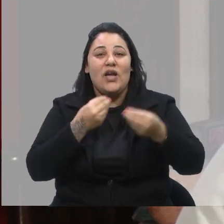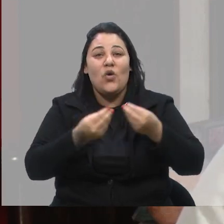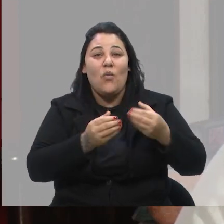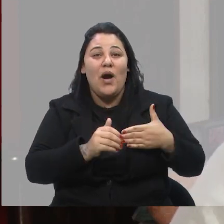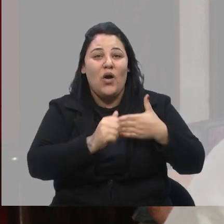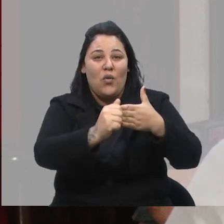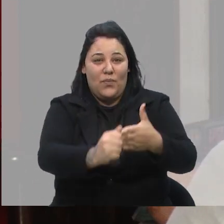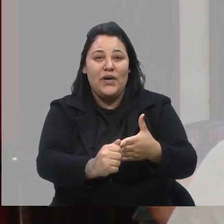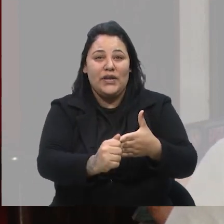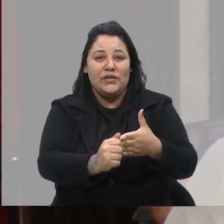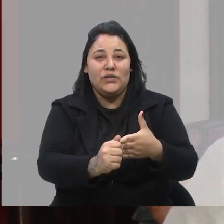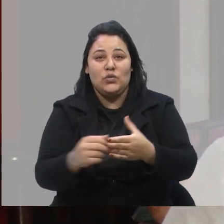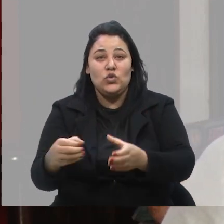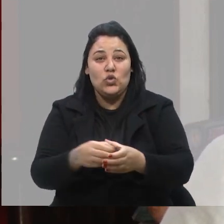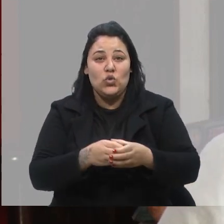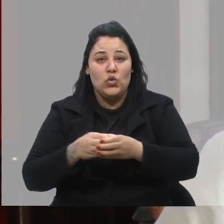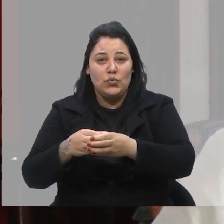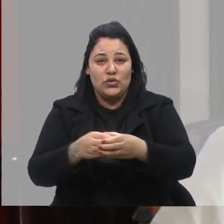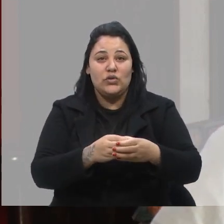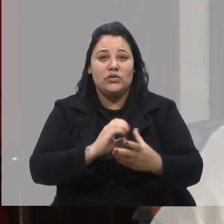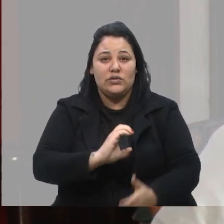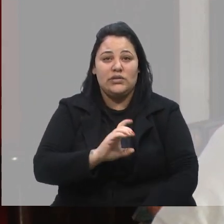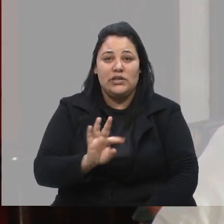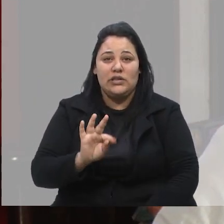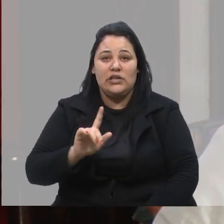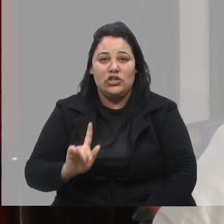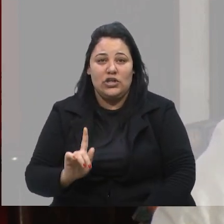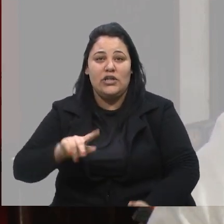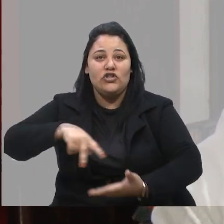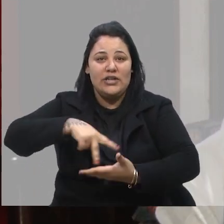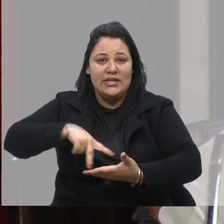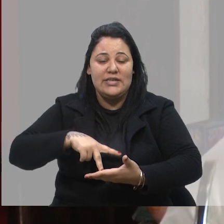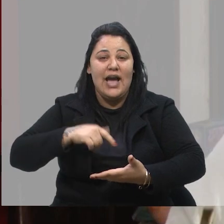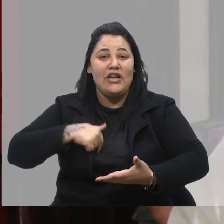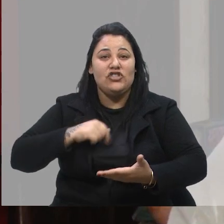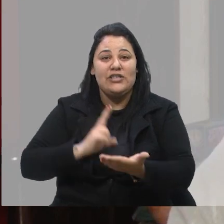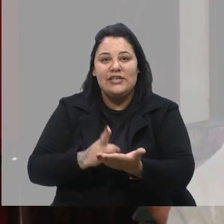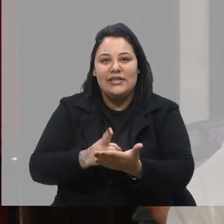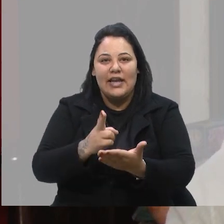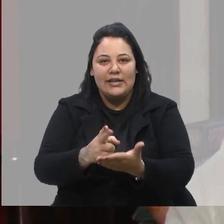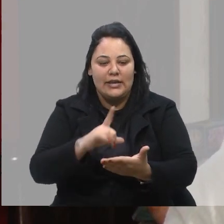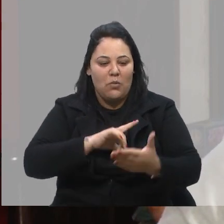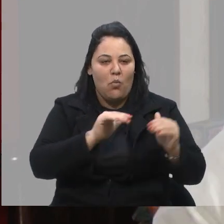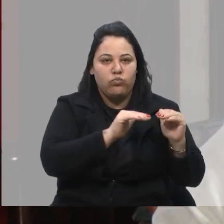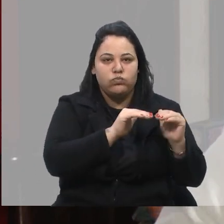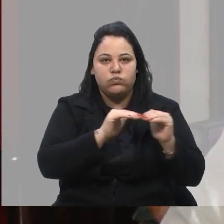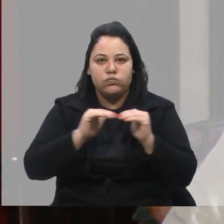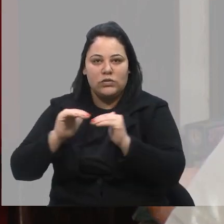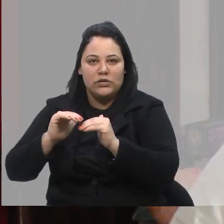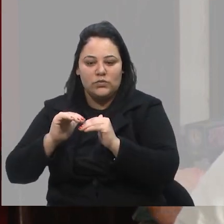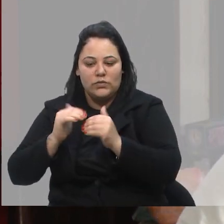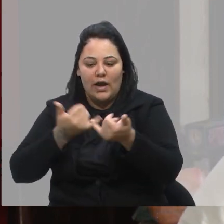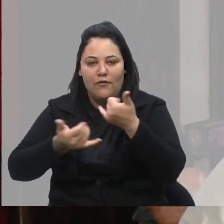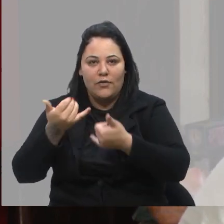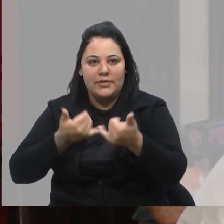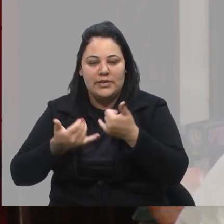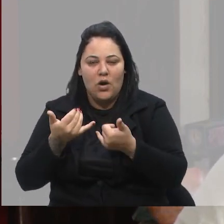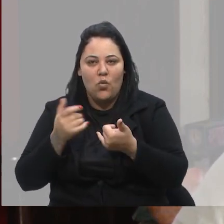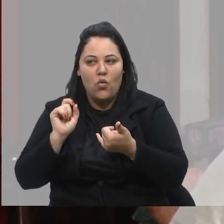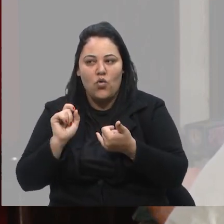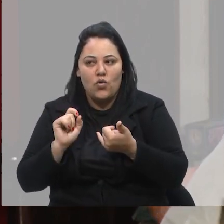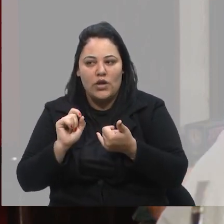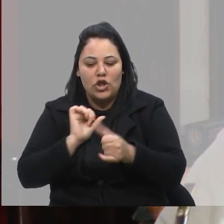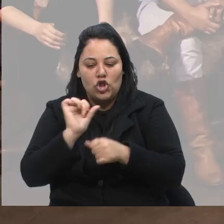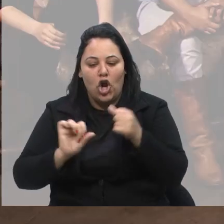as invernadas artísticas de CTG, a gente tenta manter uma linha tênue entre a informação e aquilo que